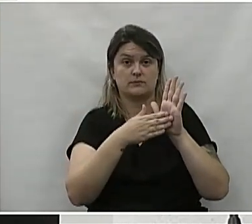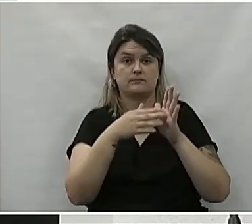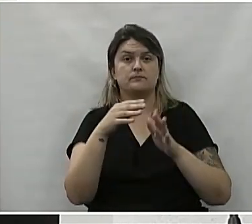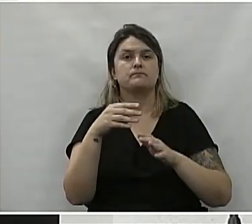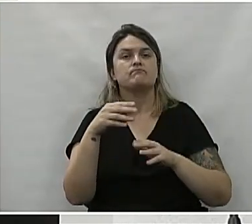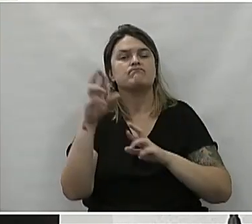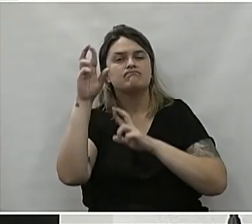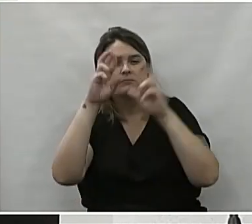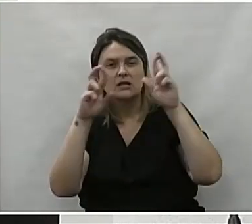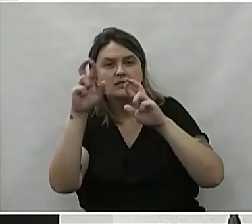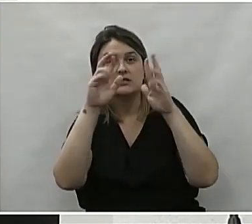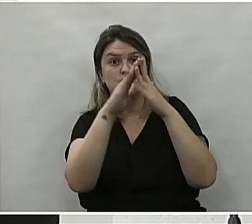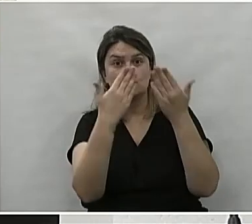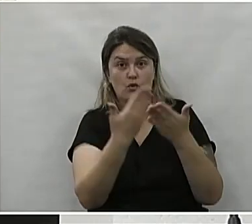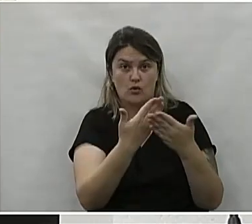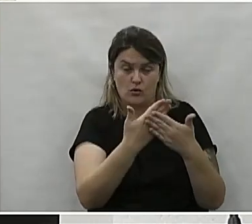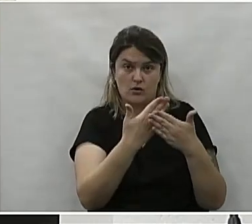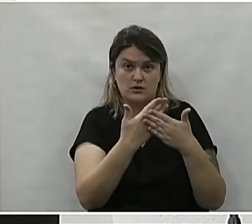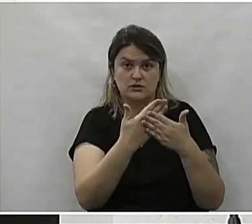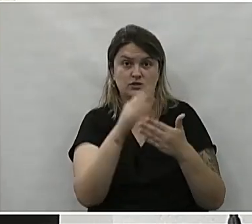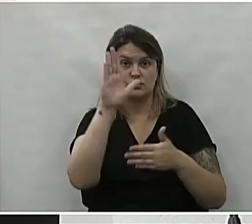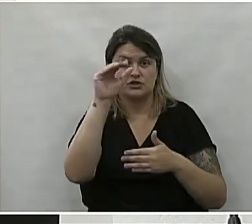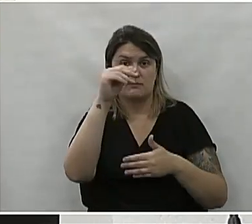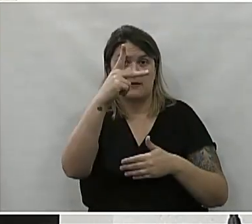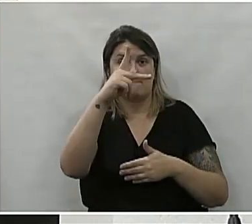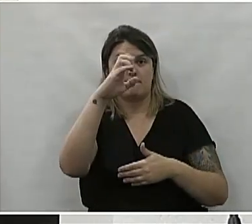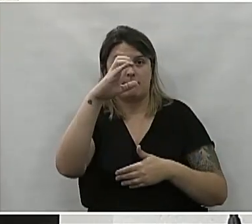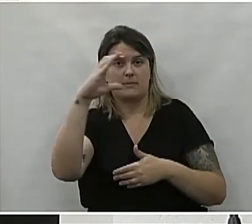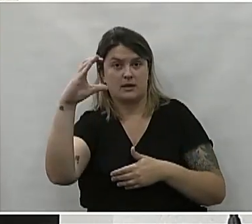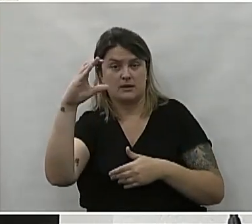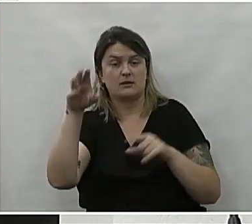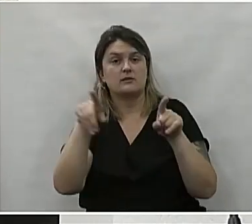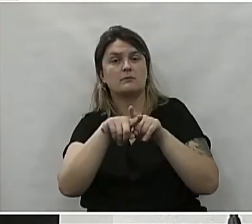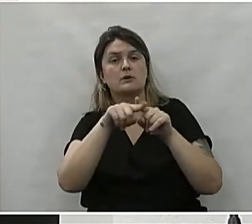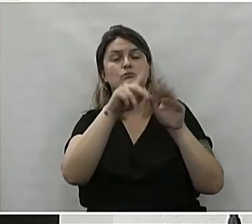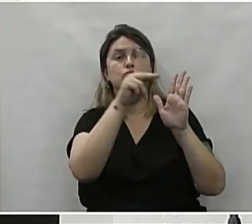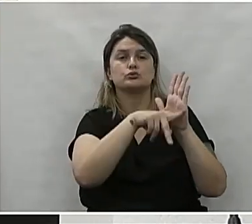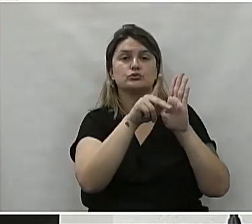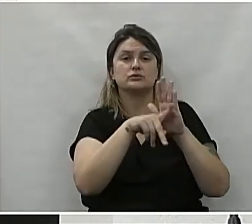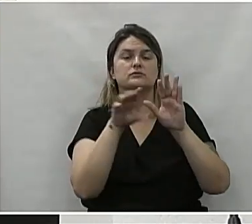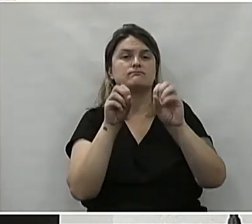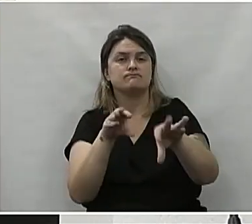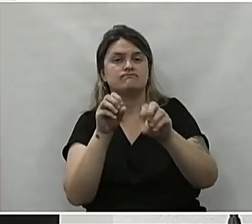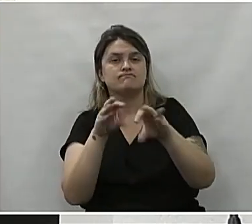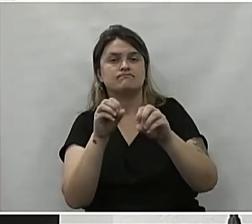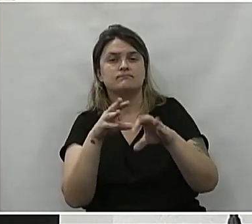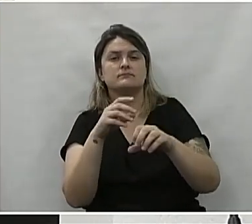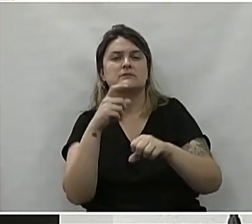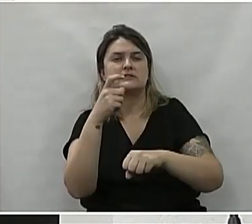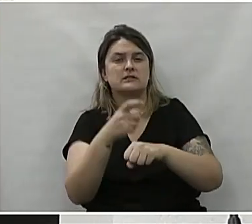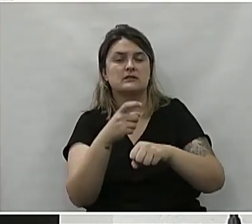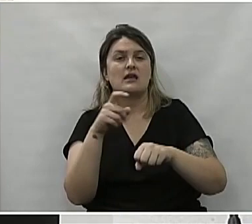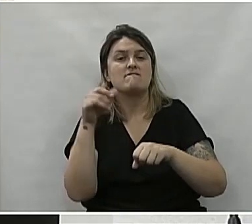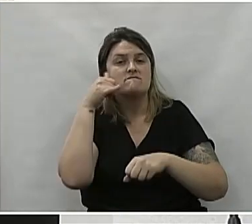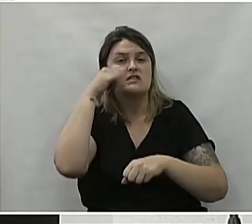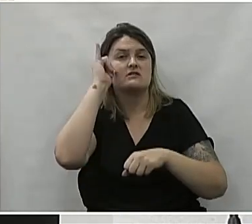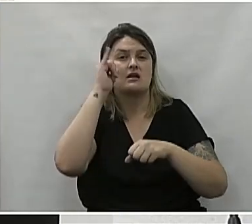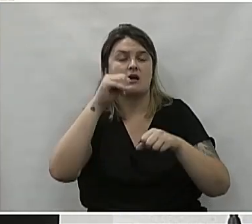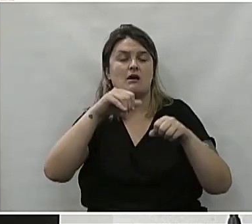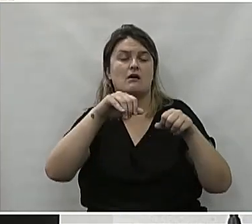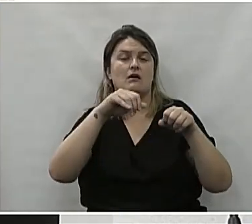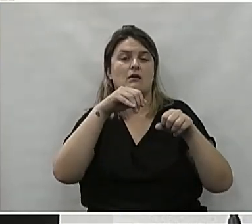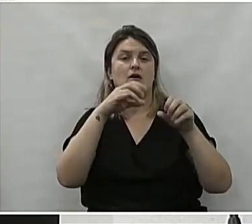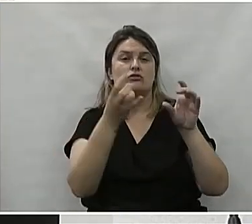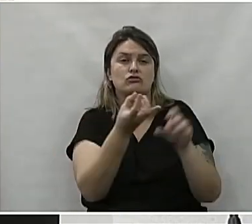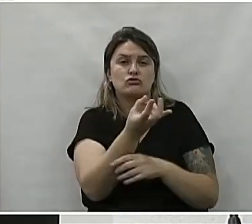Patrulha Escolar Comunitária Chamamos de PEC E o programa Educacional De resistência Às drogas E violência